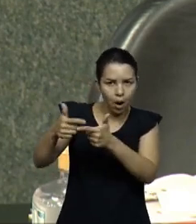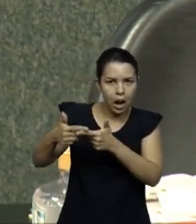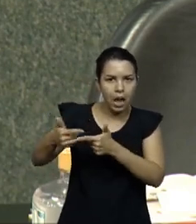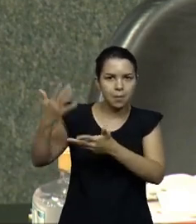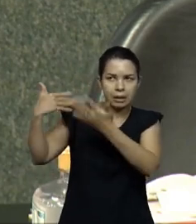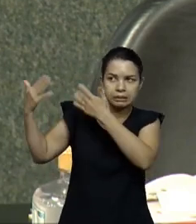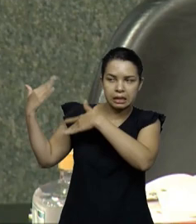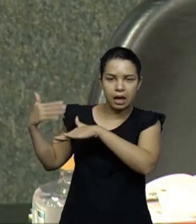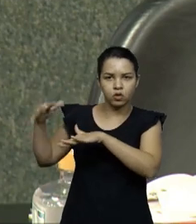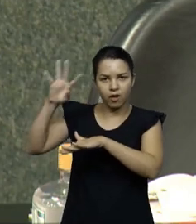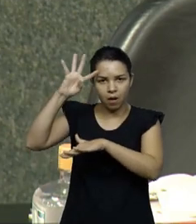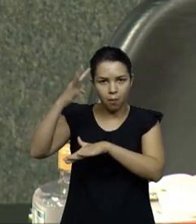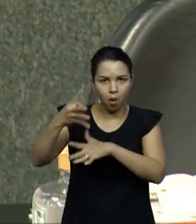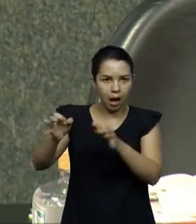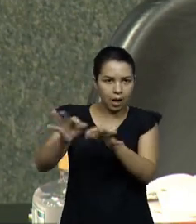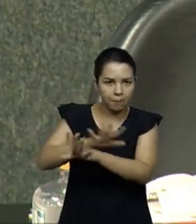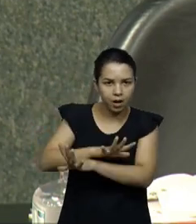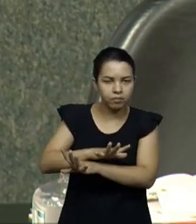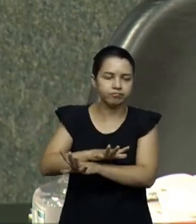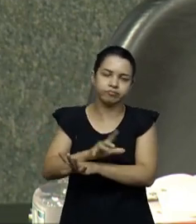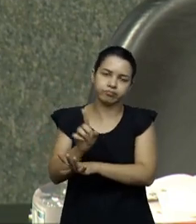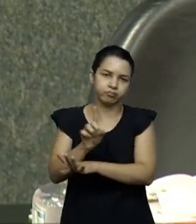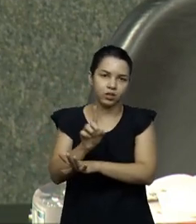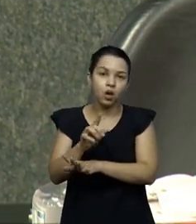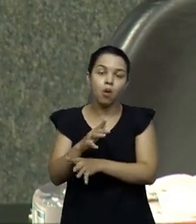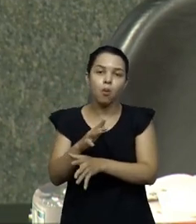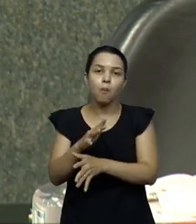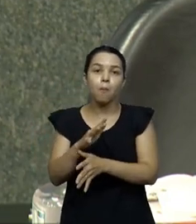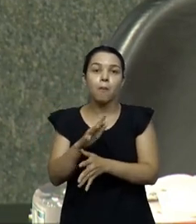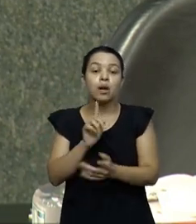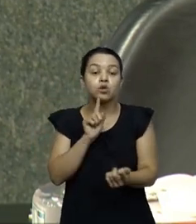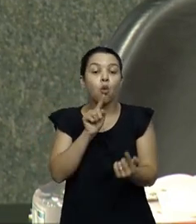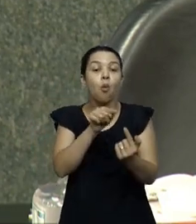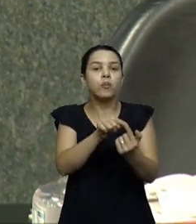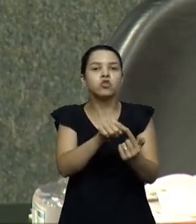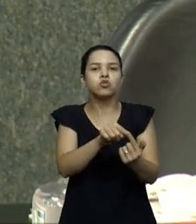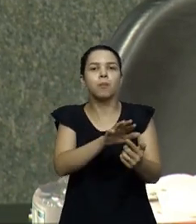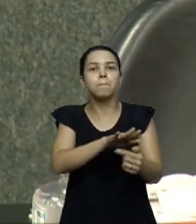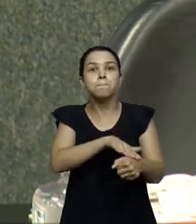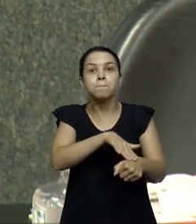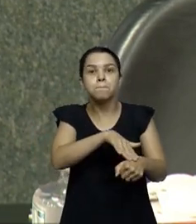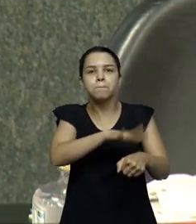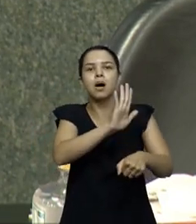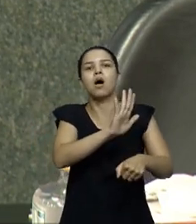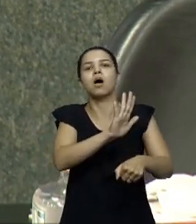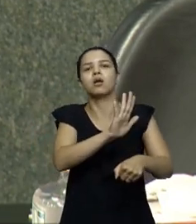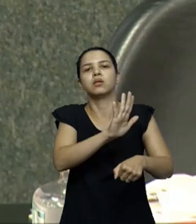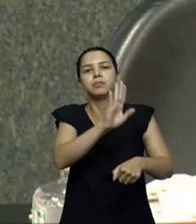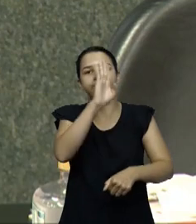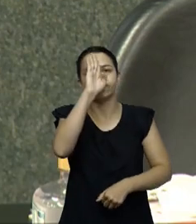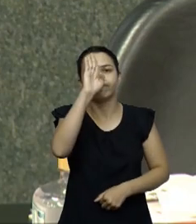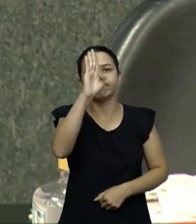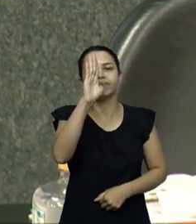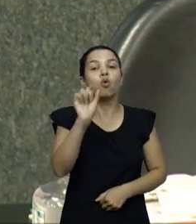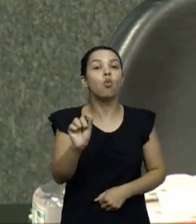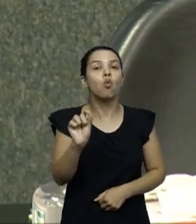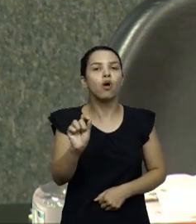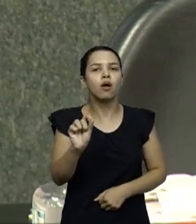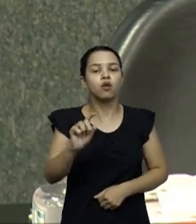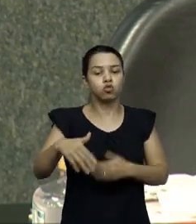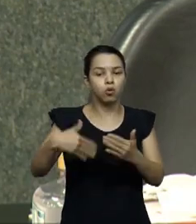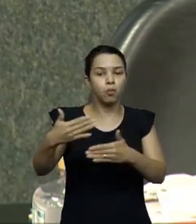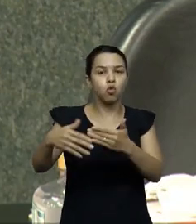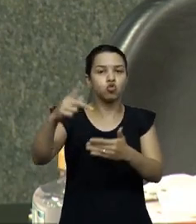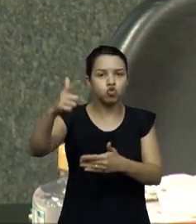ocorreram no passado É mas o intuito maior dessa audiência pública não errada